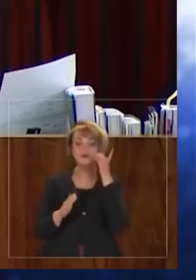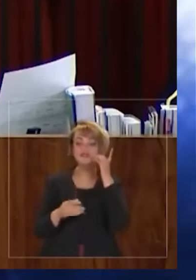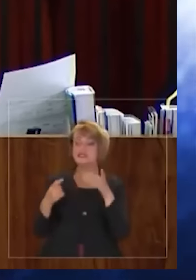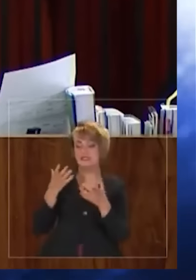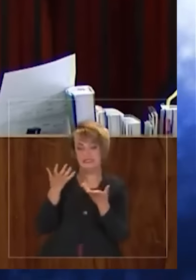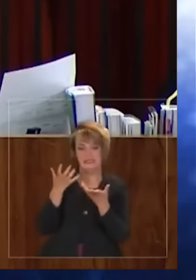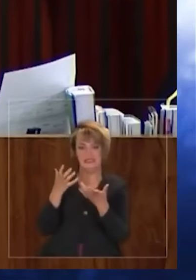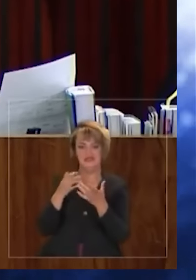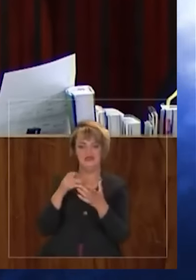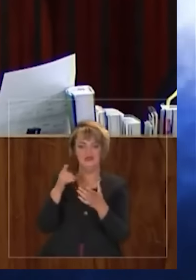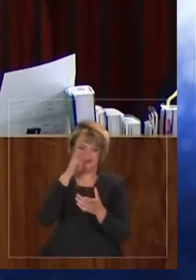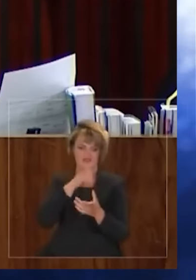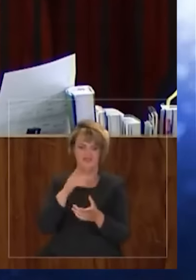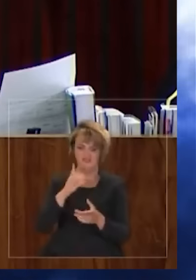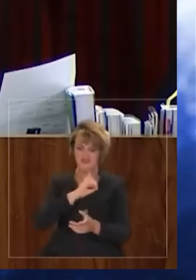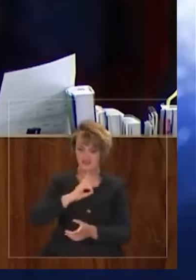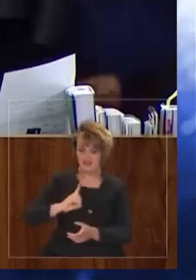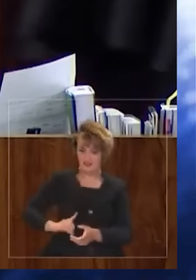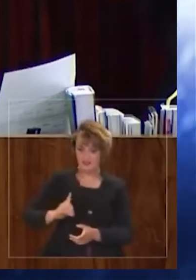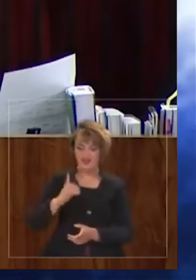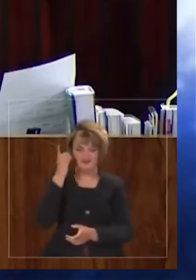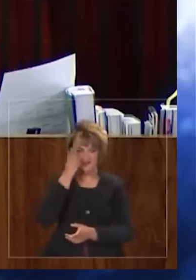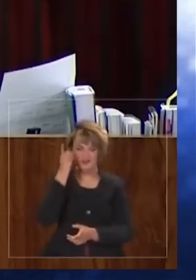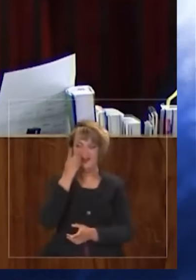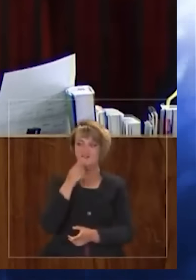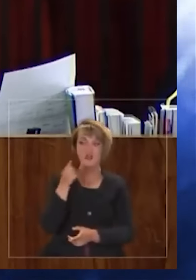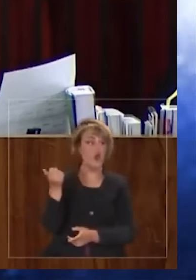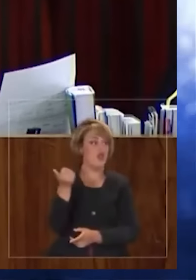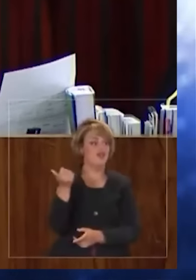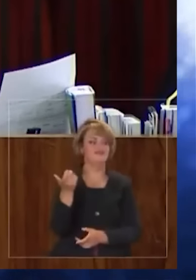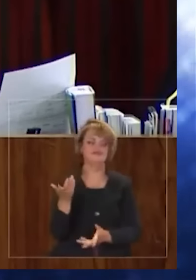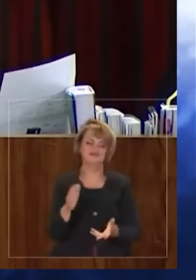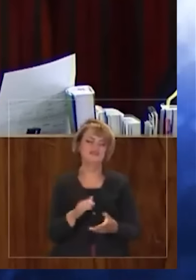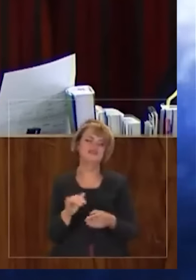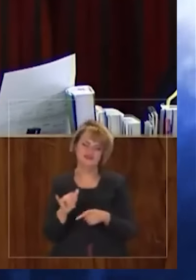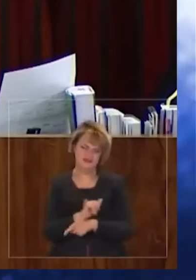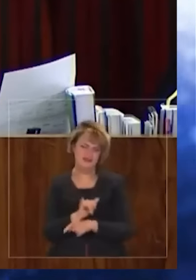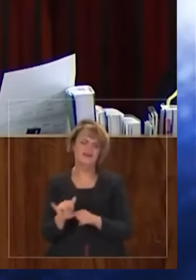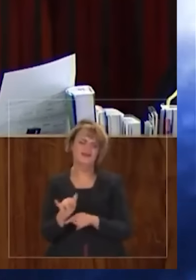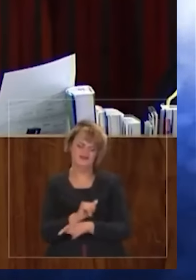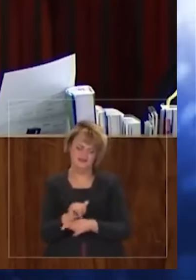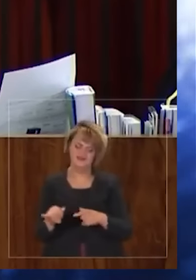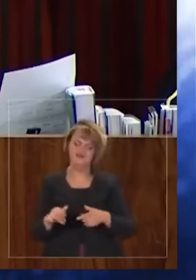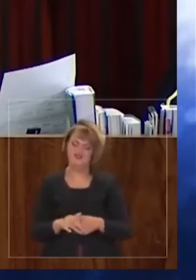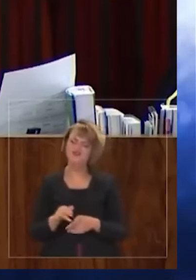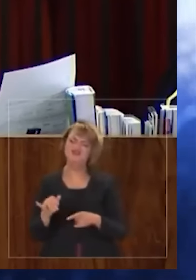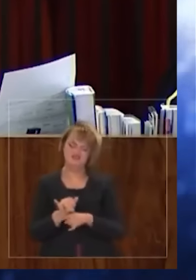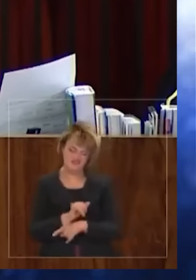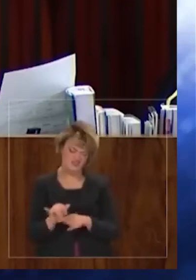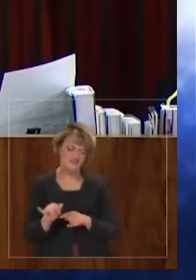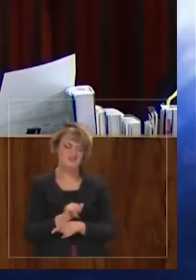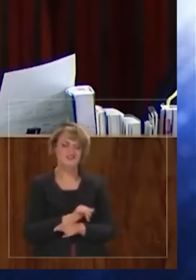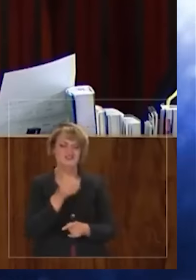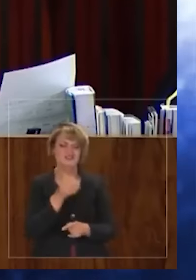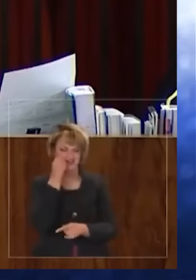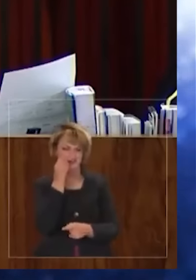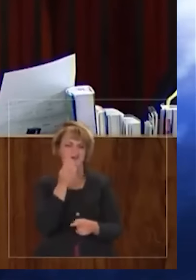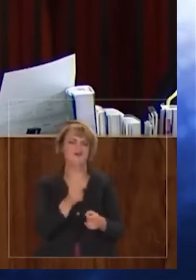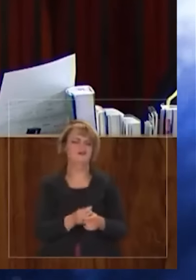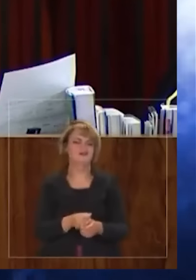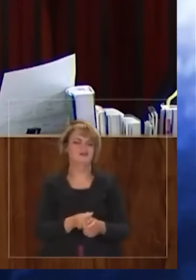as Vas ao eminente Ministro relator e a divergência que é a divergência não e e aqueles que